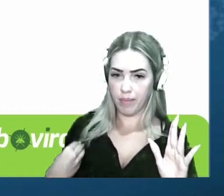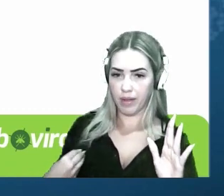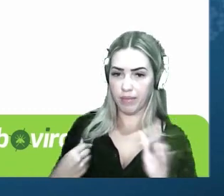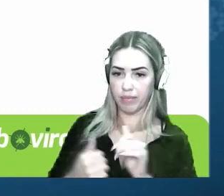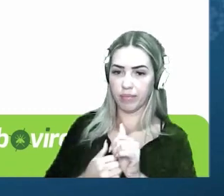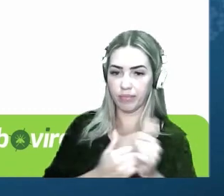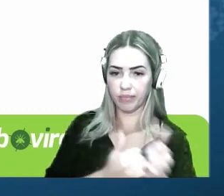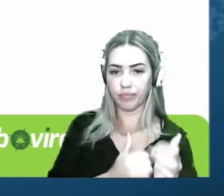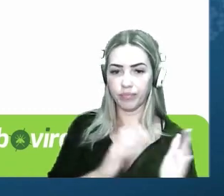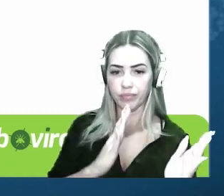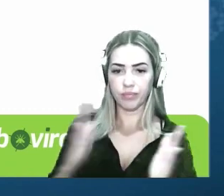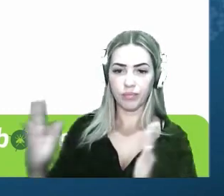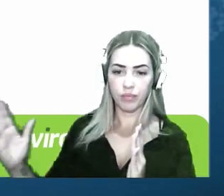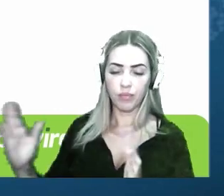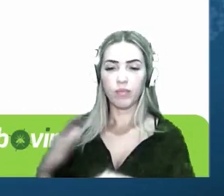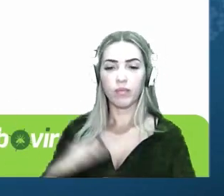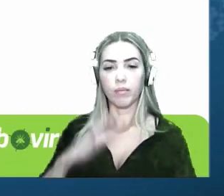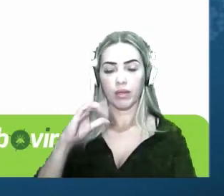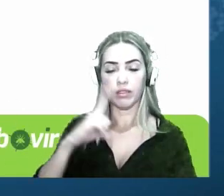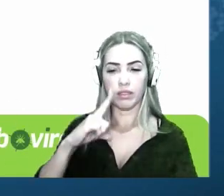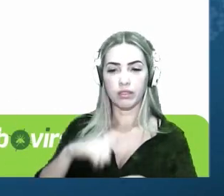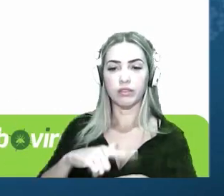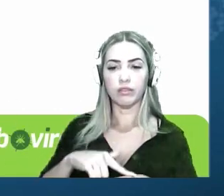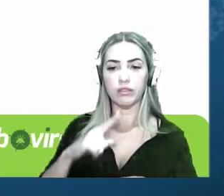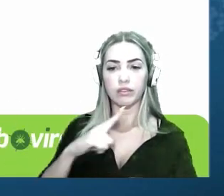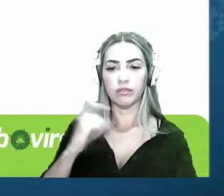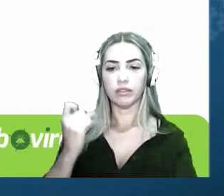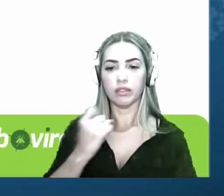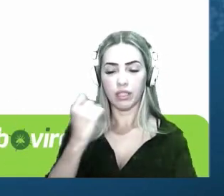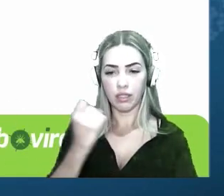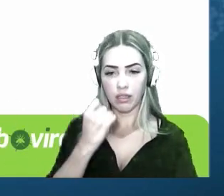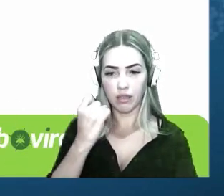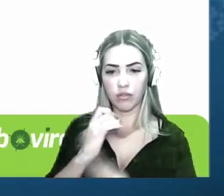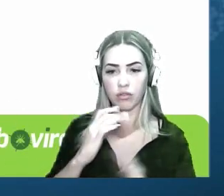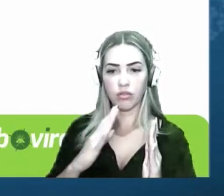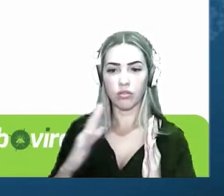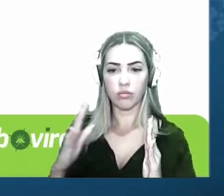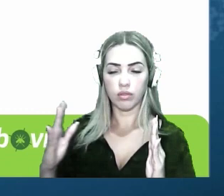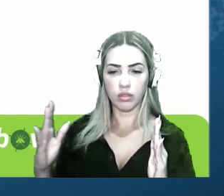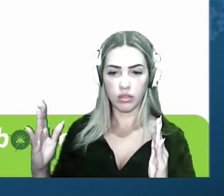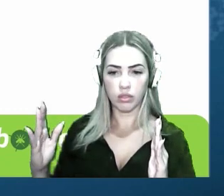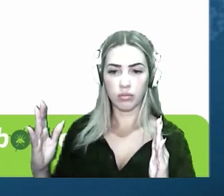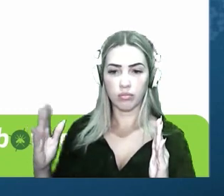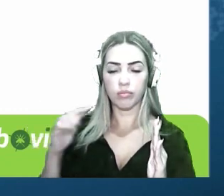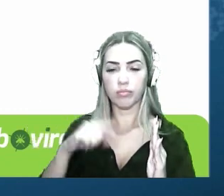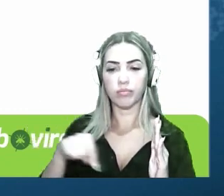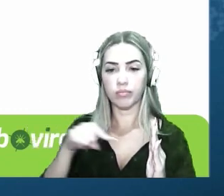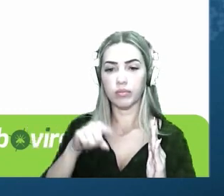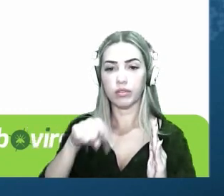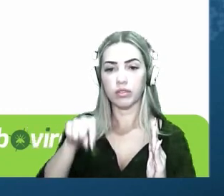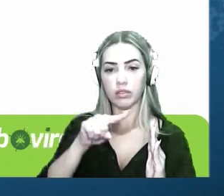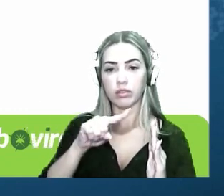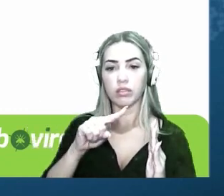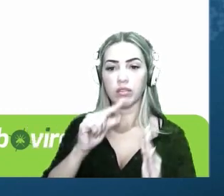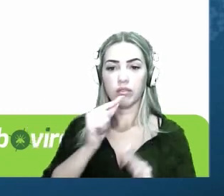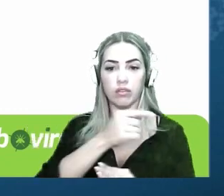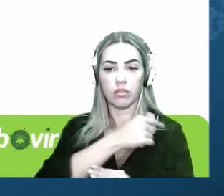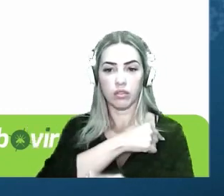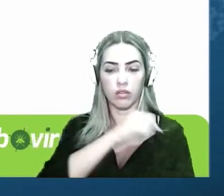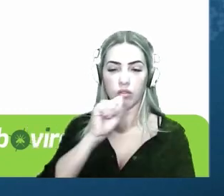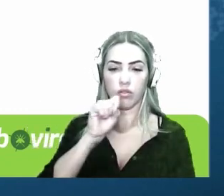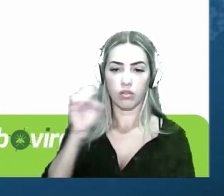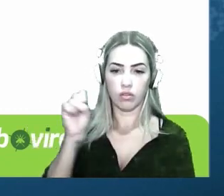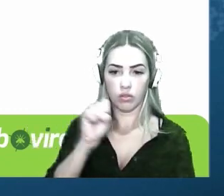maior, a gente teve, sim, casos graves de dengue nesse período, e, para esses casos, a eficácia da vacina foi de 88%